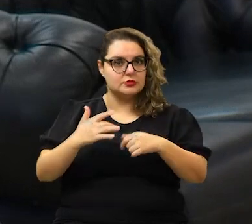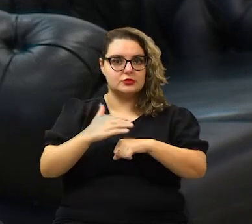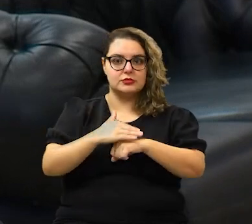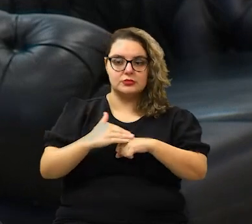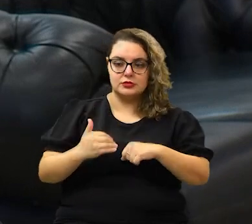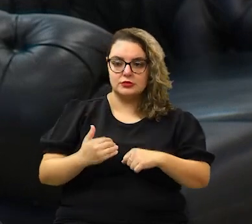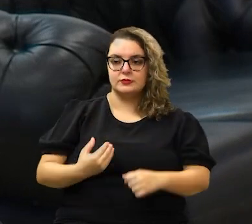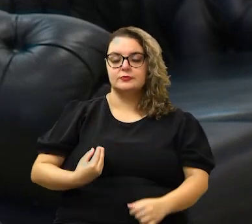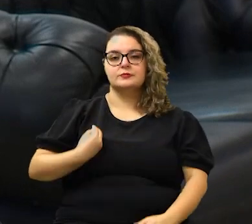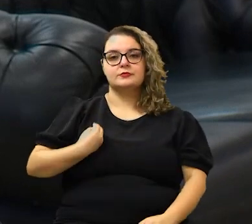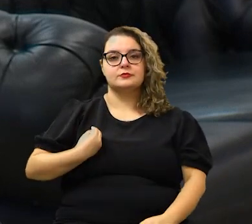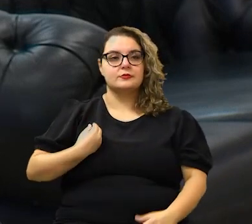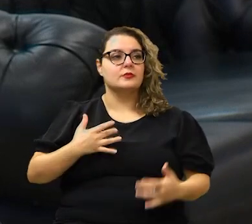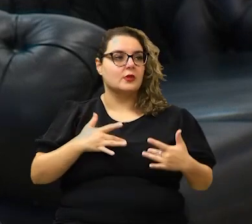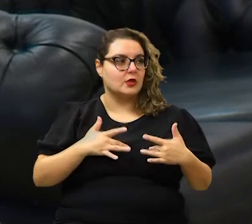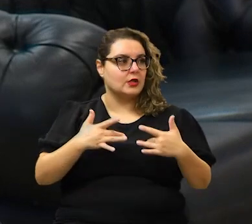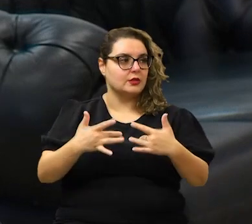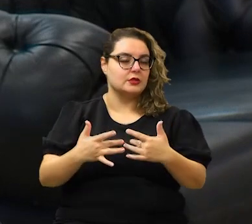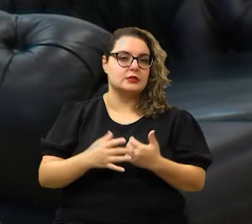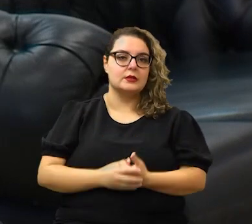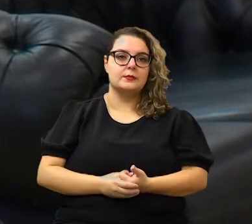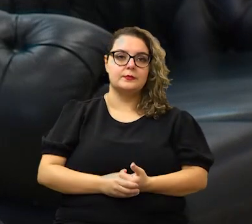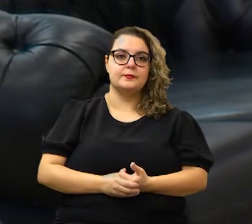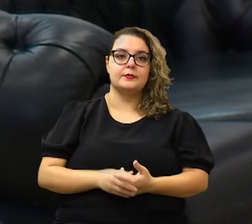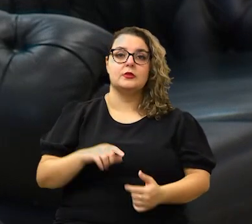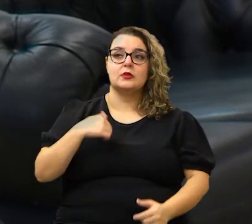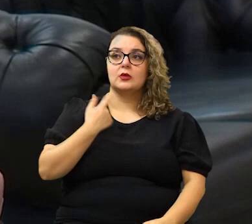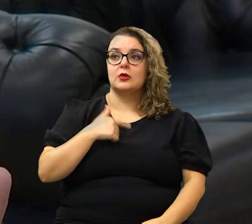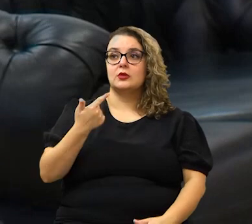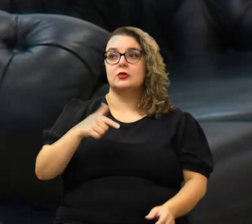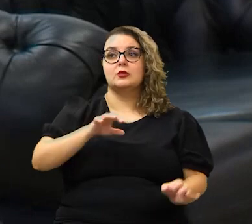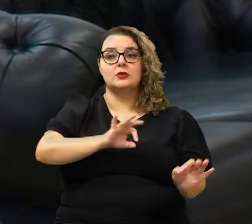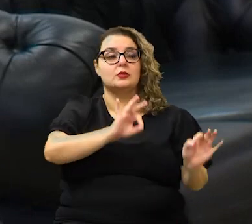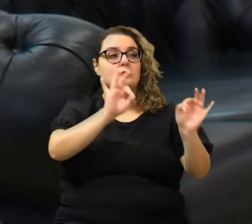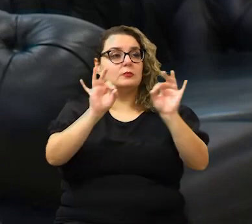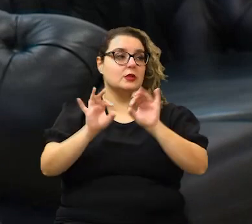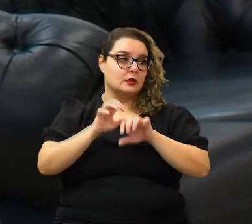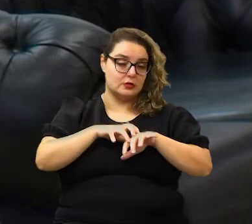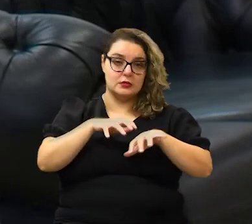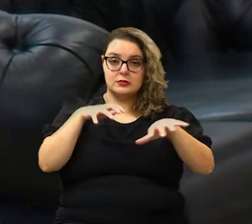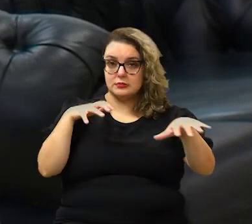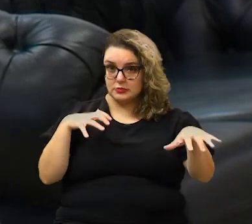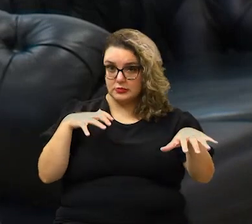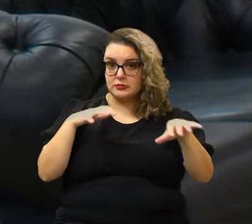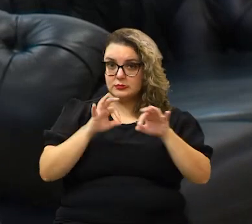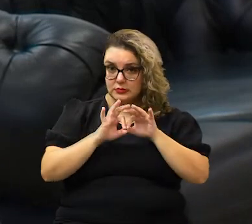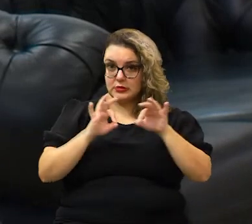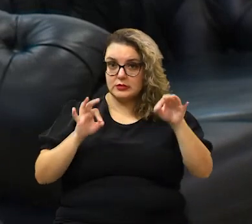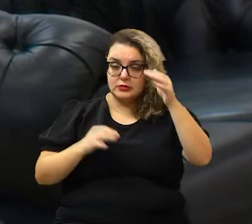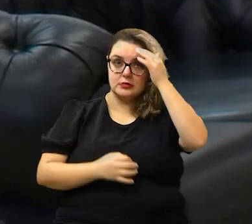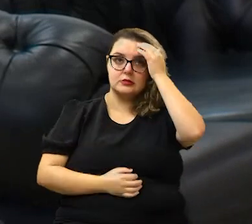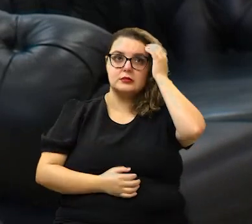generosidade, compareceu com a sua doação. A gente continua acompanhando à distância, né,